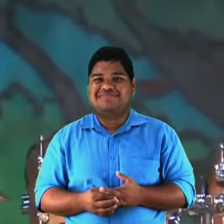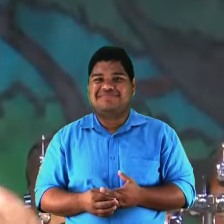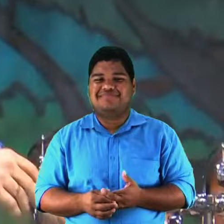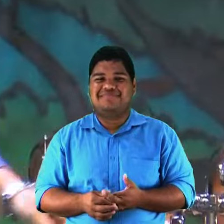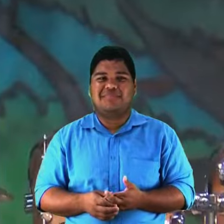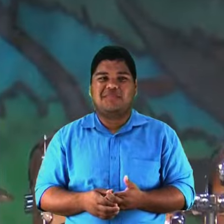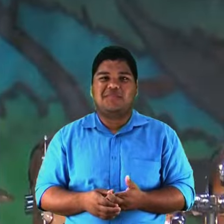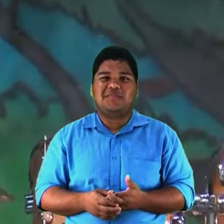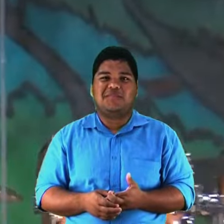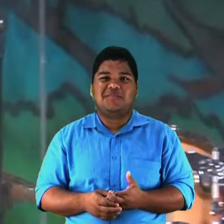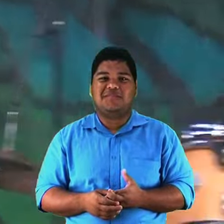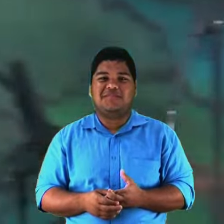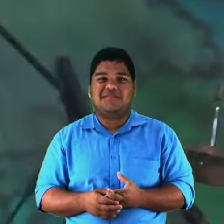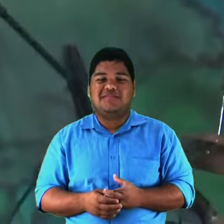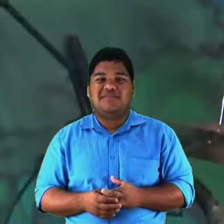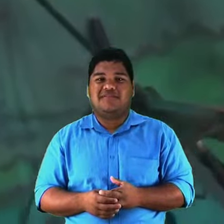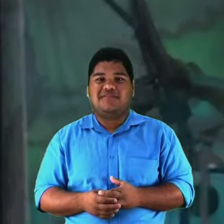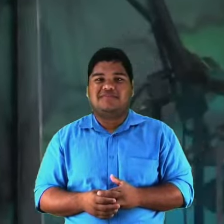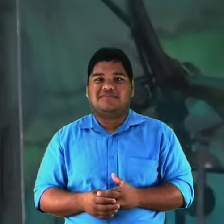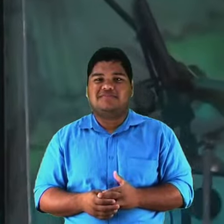Deodoro,